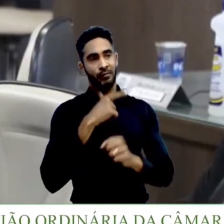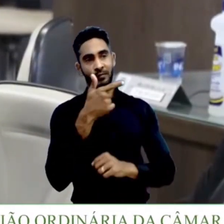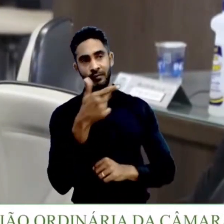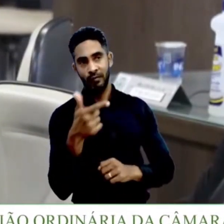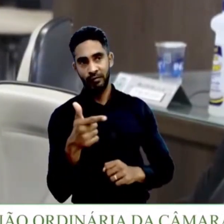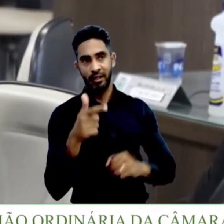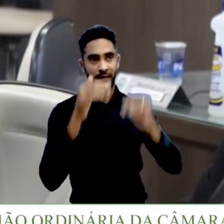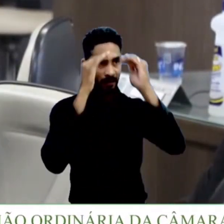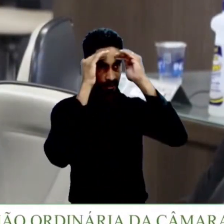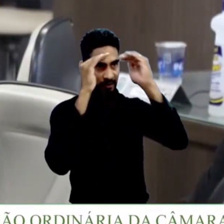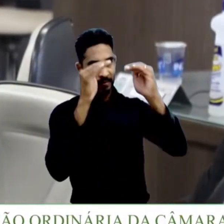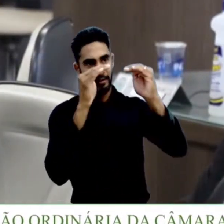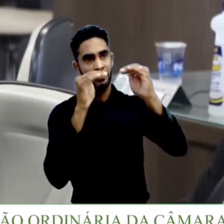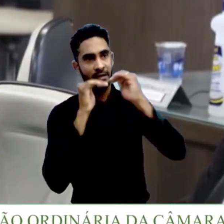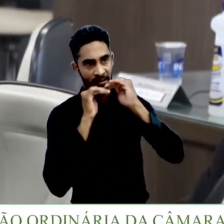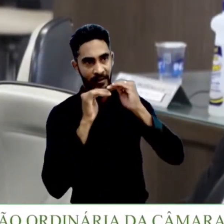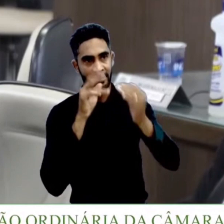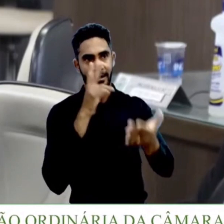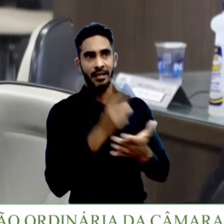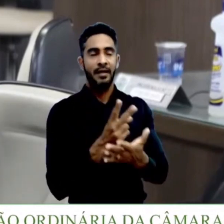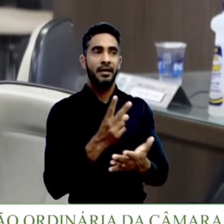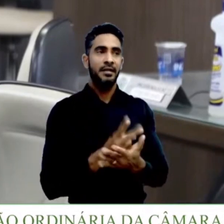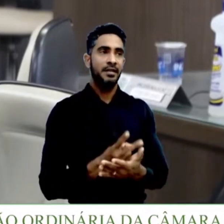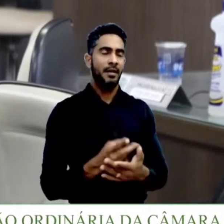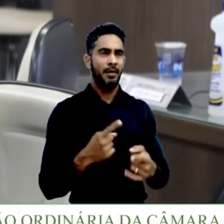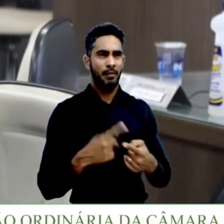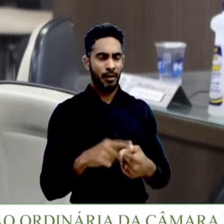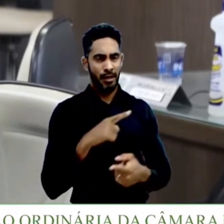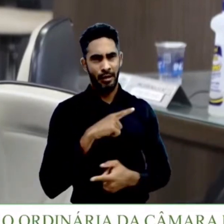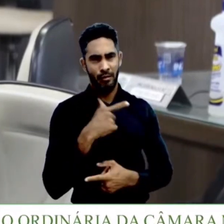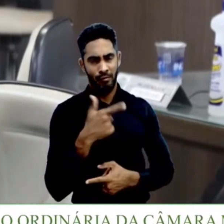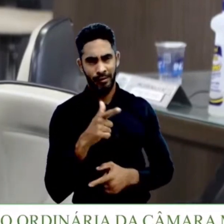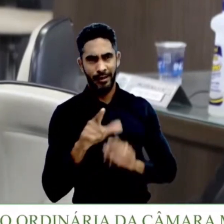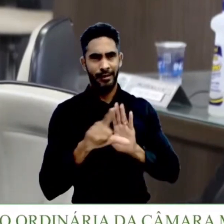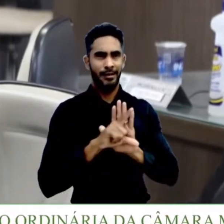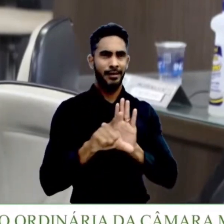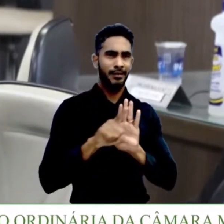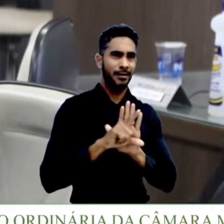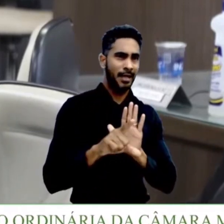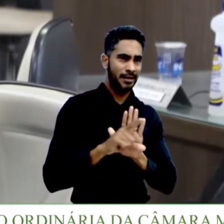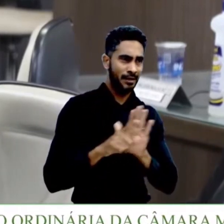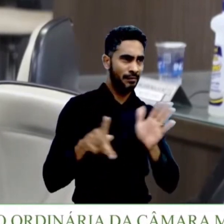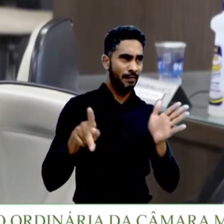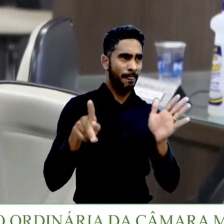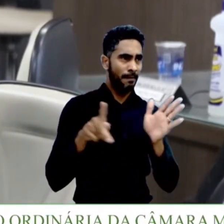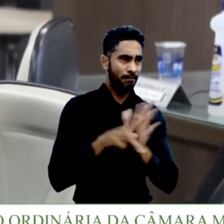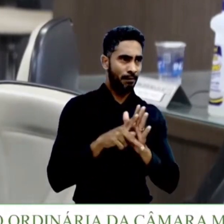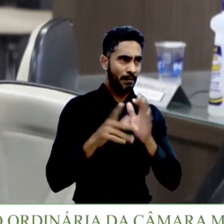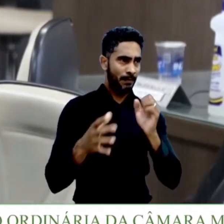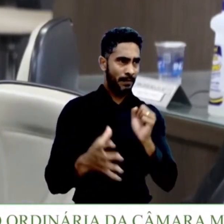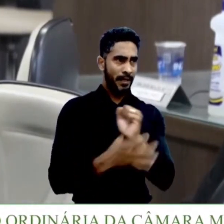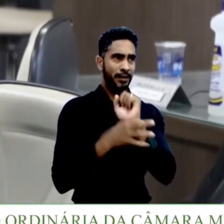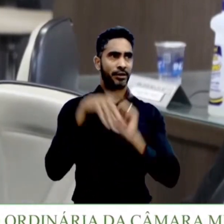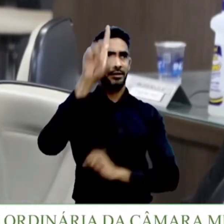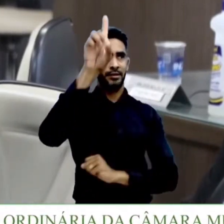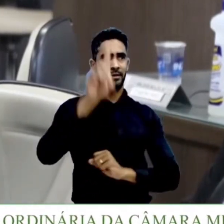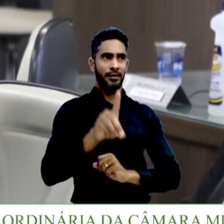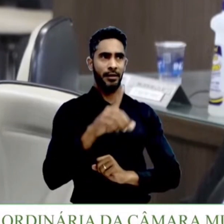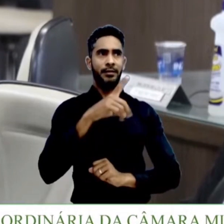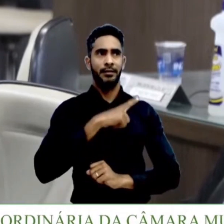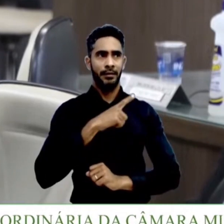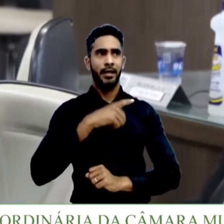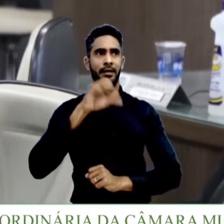foi respeitado. Né? Não porque não tem legislação própria para garantir esse direito.